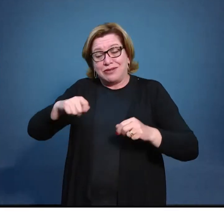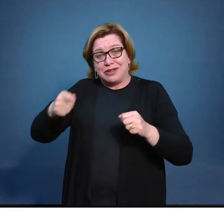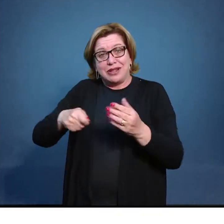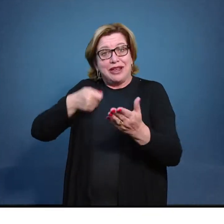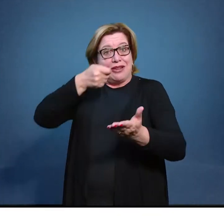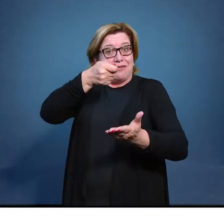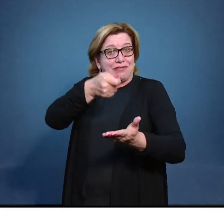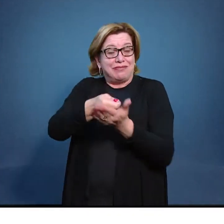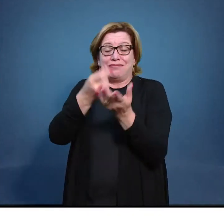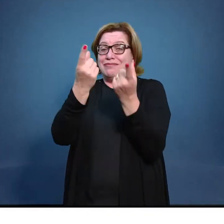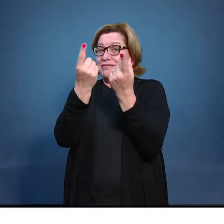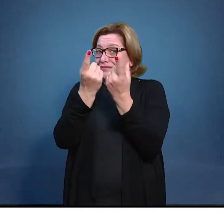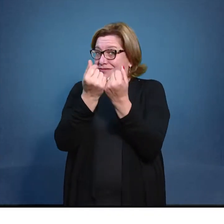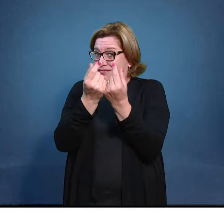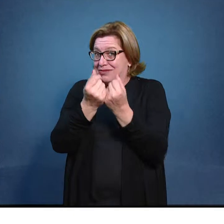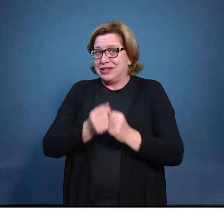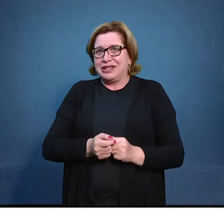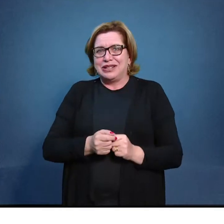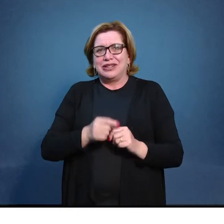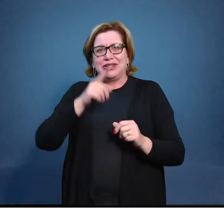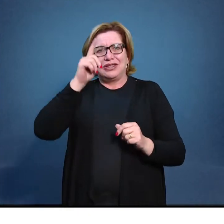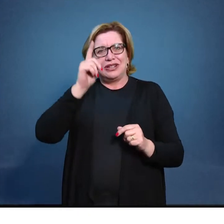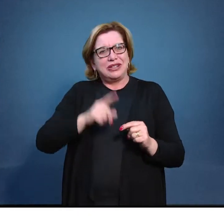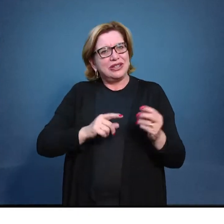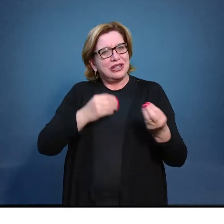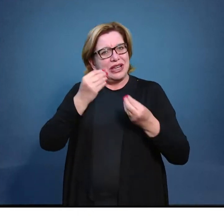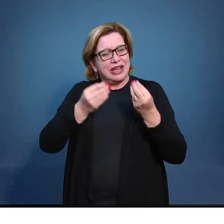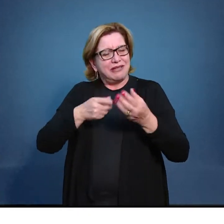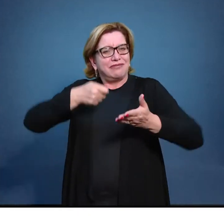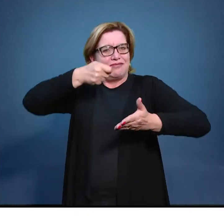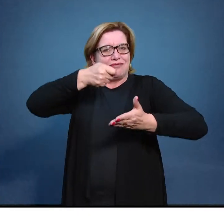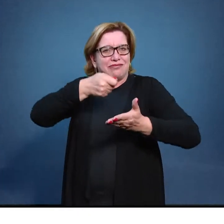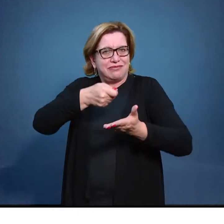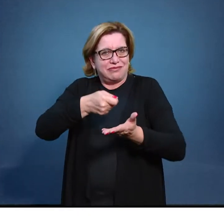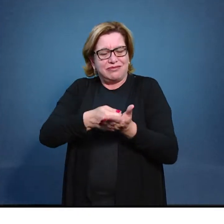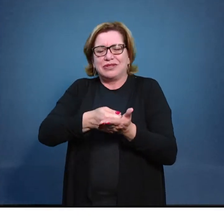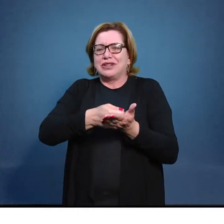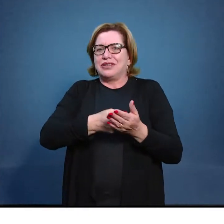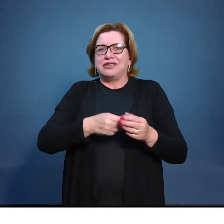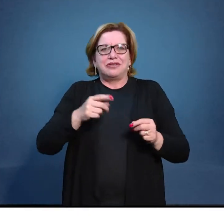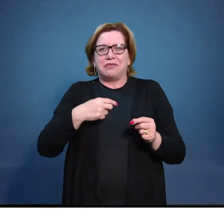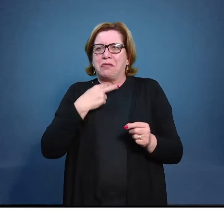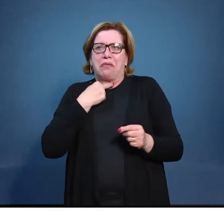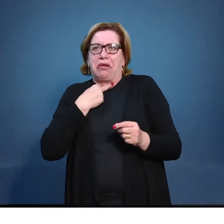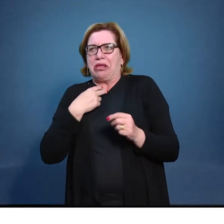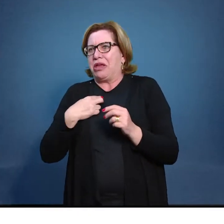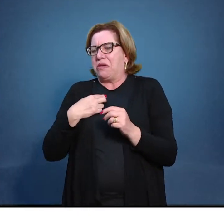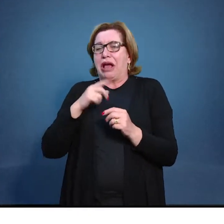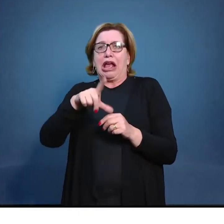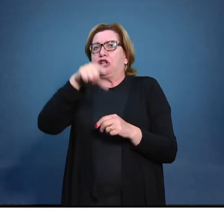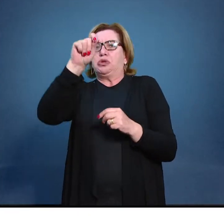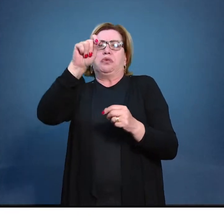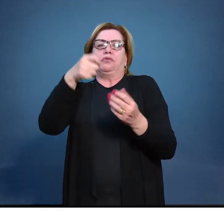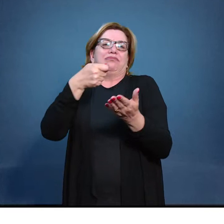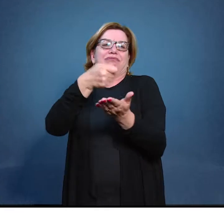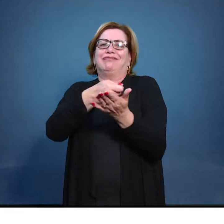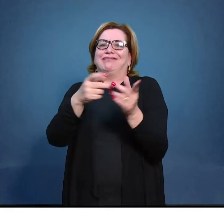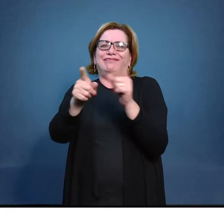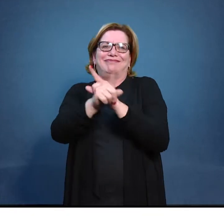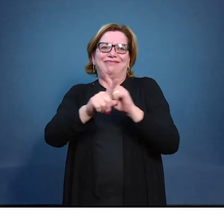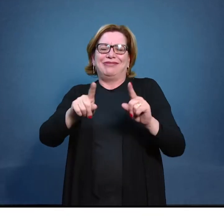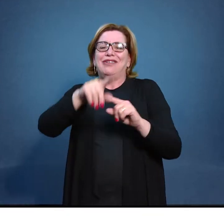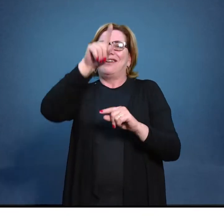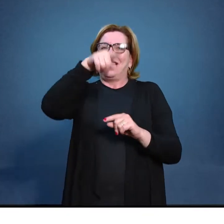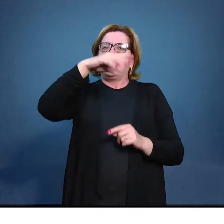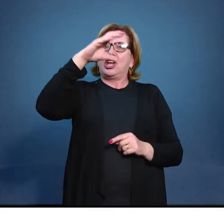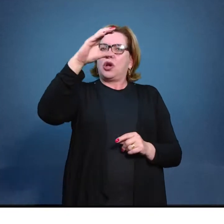expresso nele. Ele é uma obrigação compulsória, quer dizer, você não pode optar se pode, se vai ou